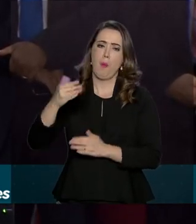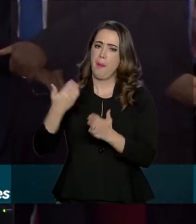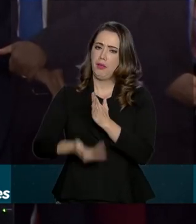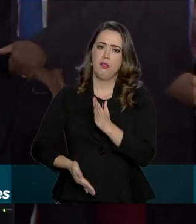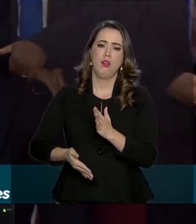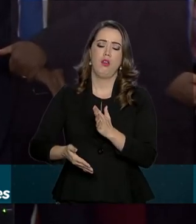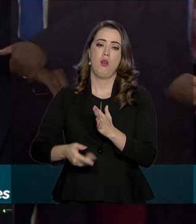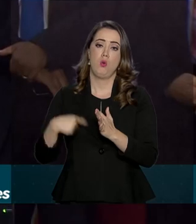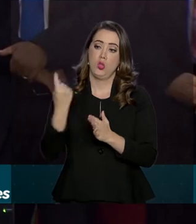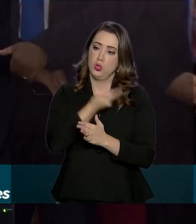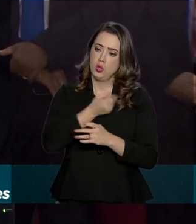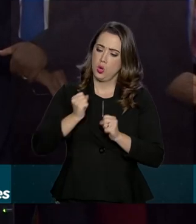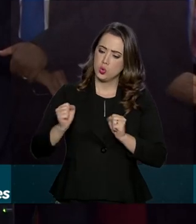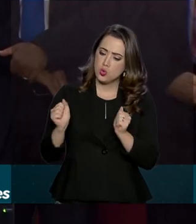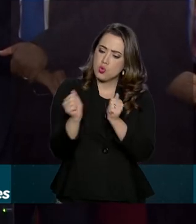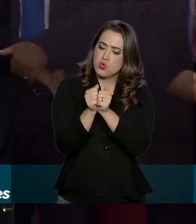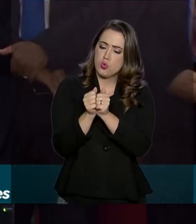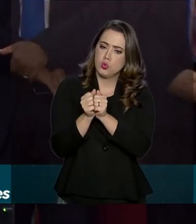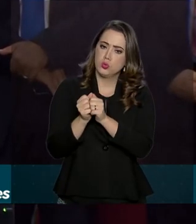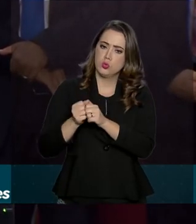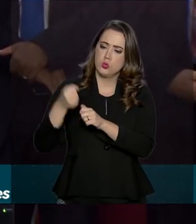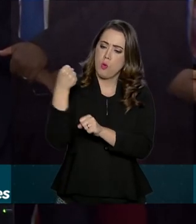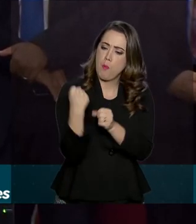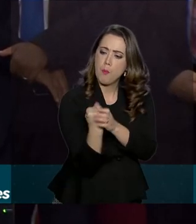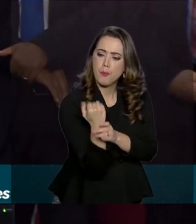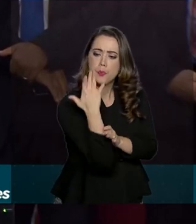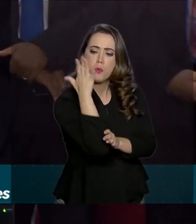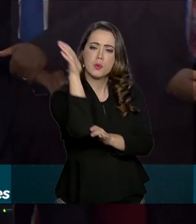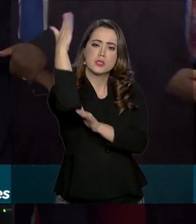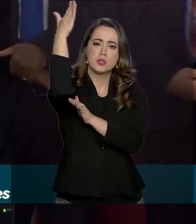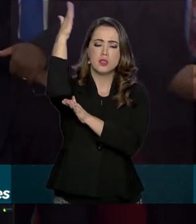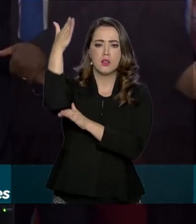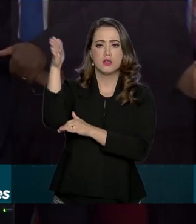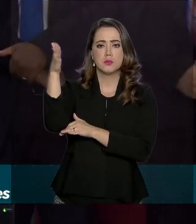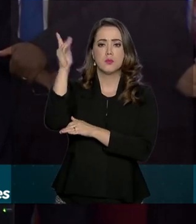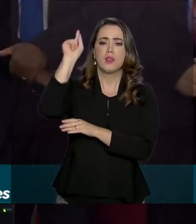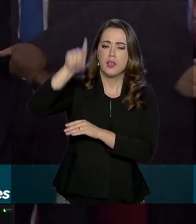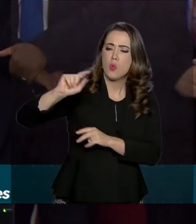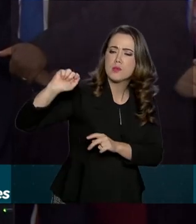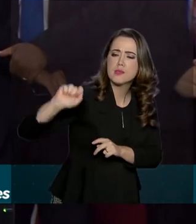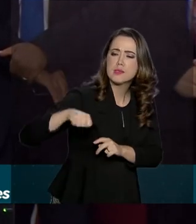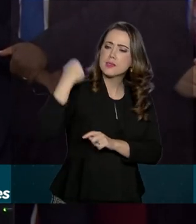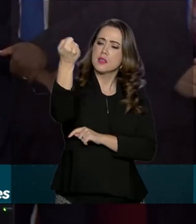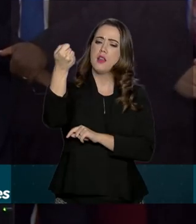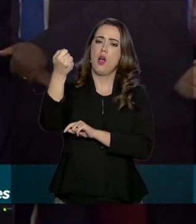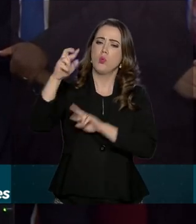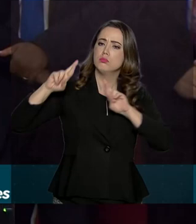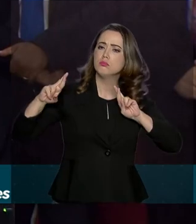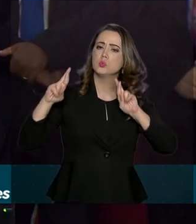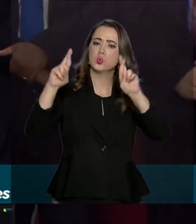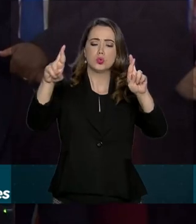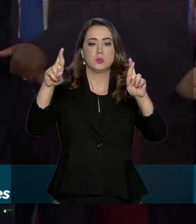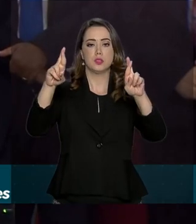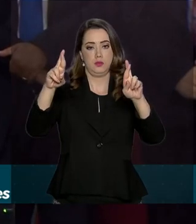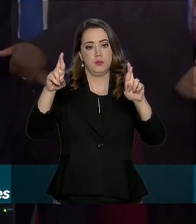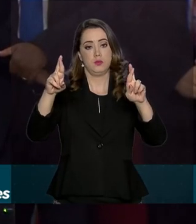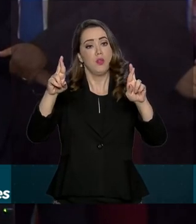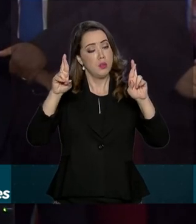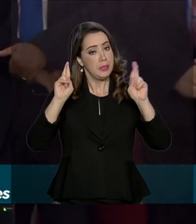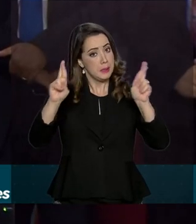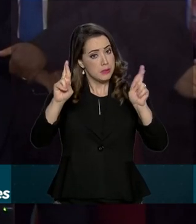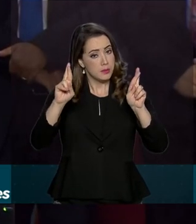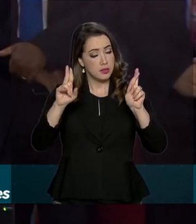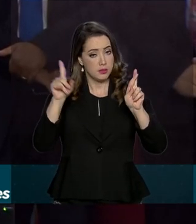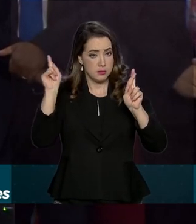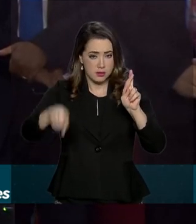Nós empunharemos a bandeira nacional como um símbolo de esperança, um